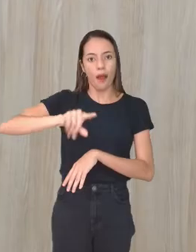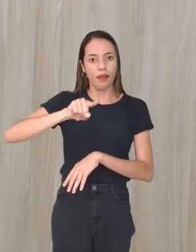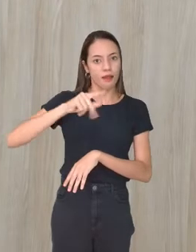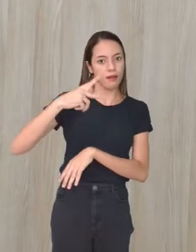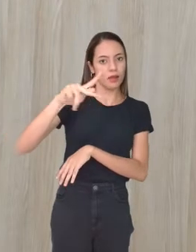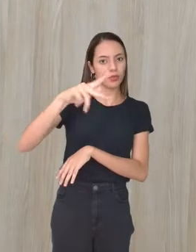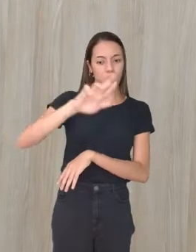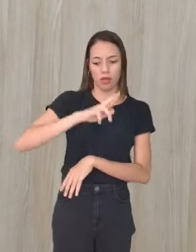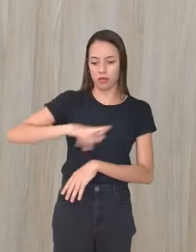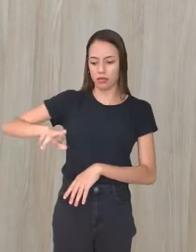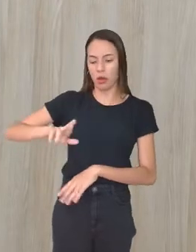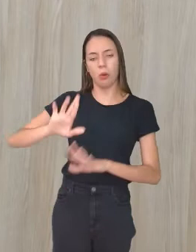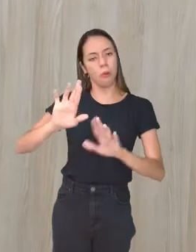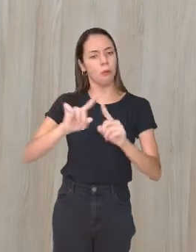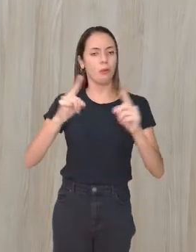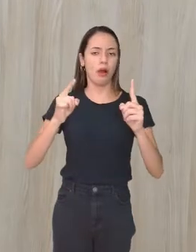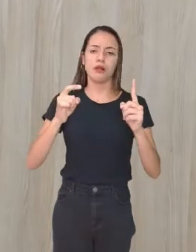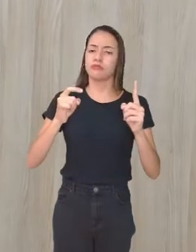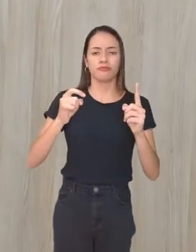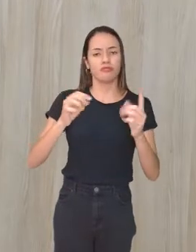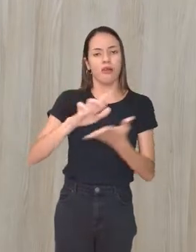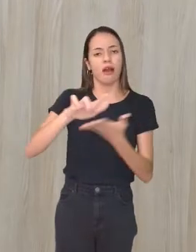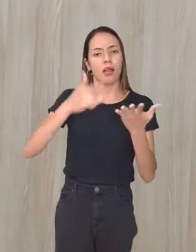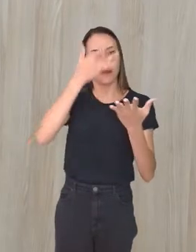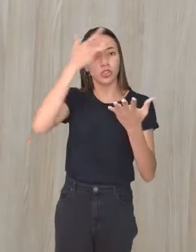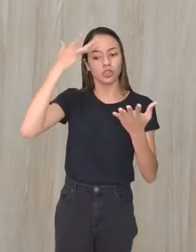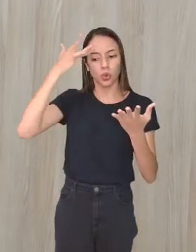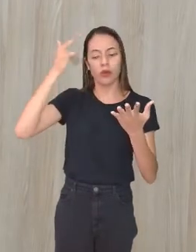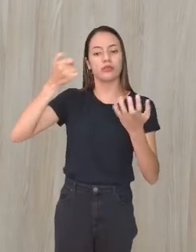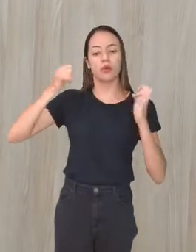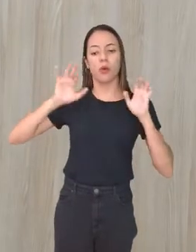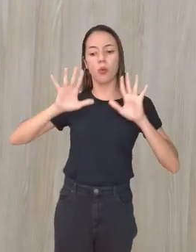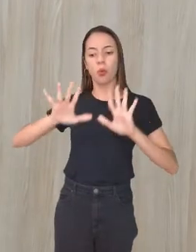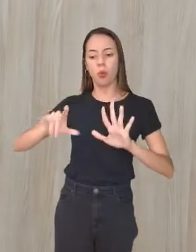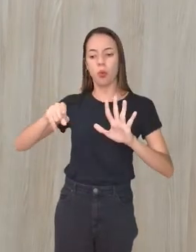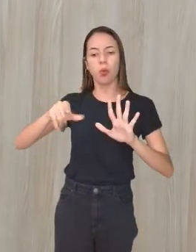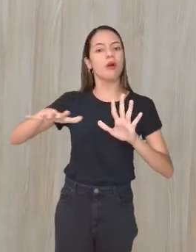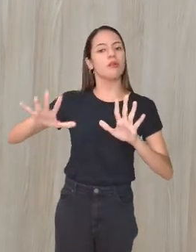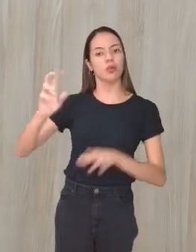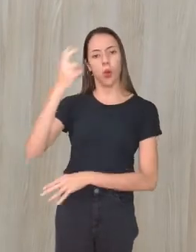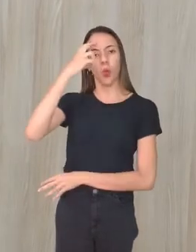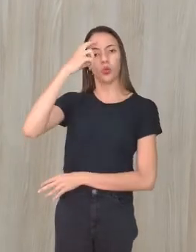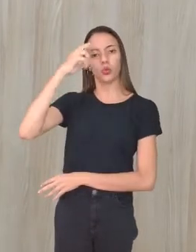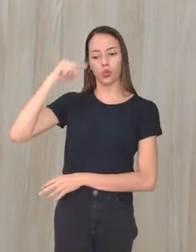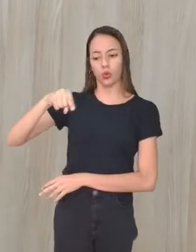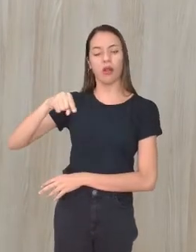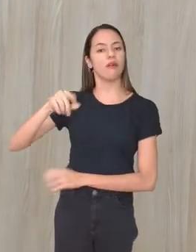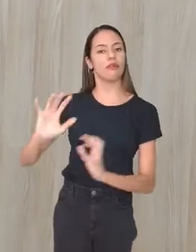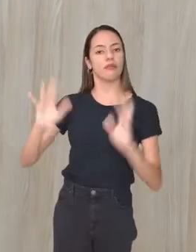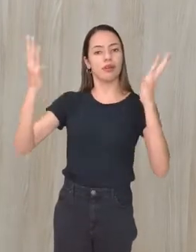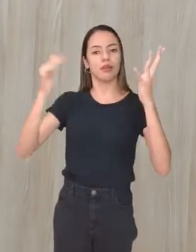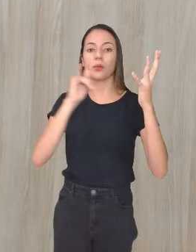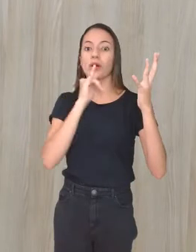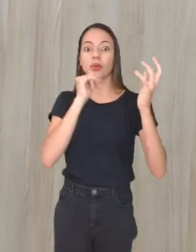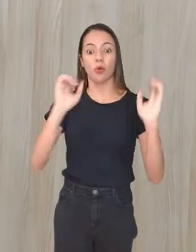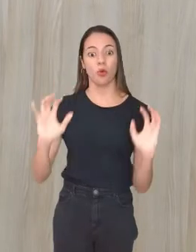mas muitas pessoas levam na cultura nessas festas, né? Como, por exemplo, uma festa muito